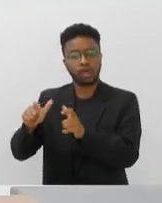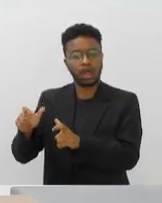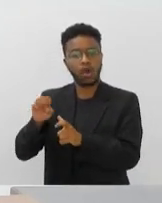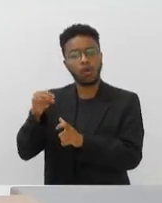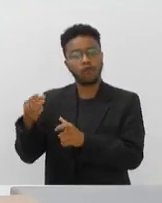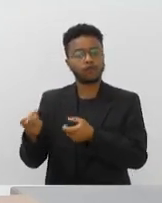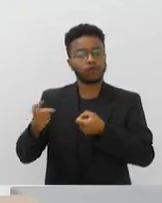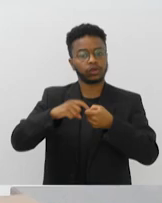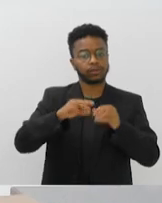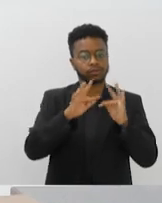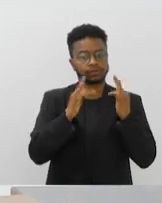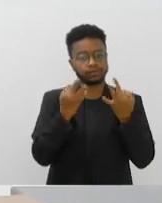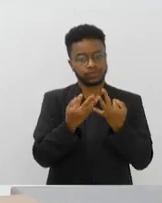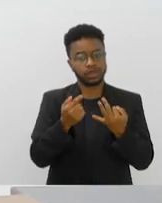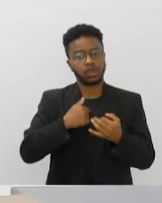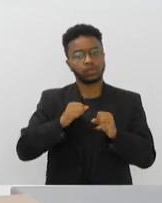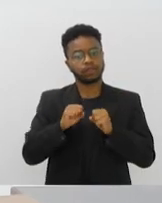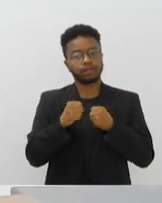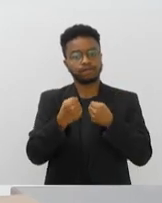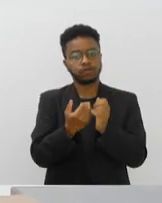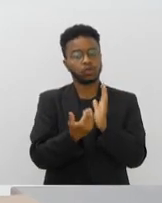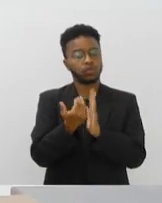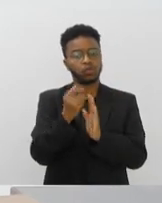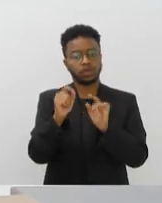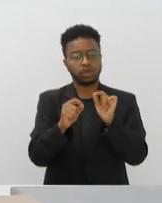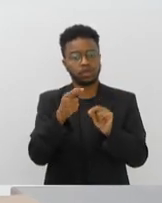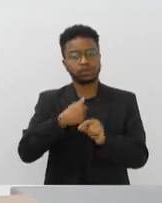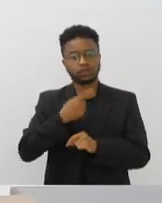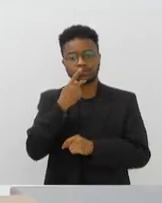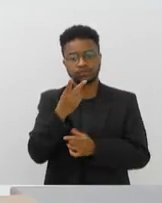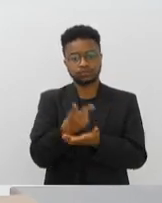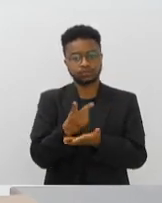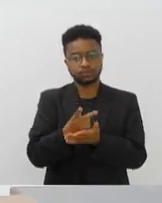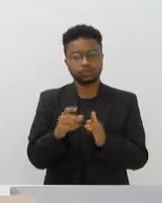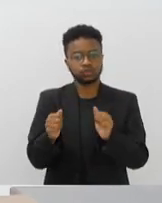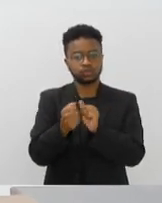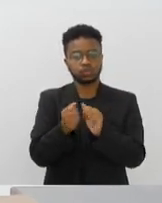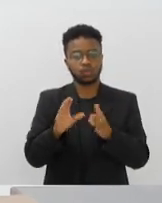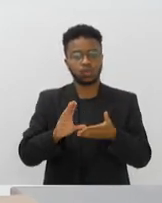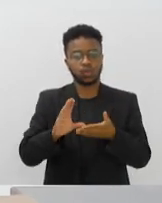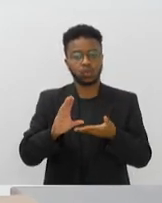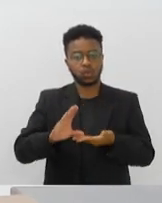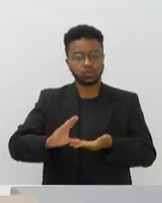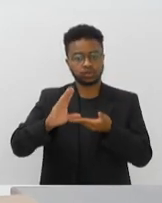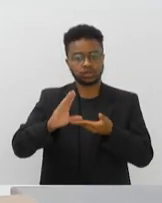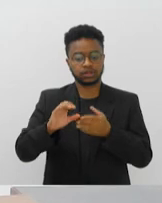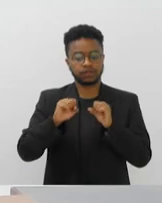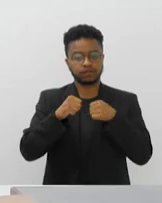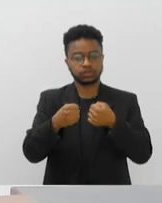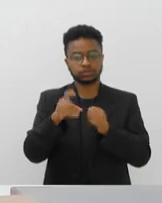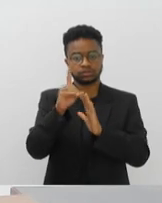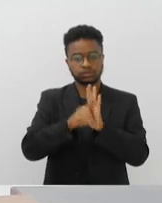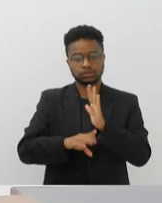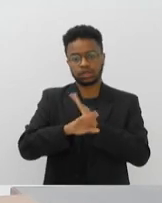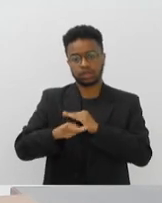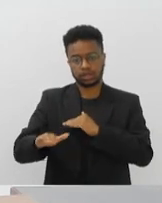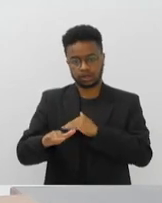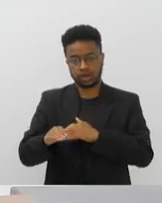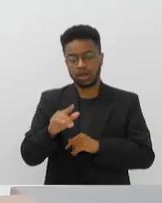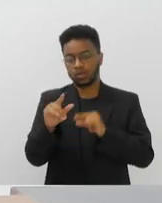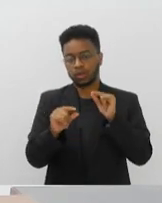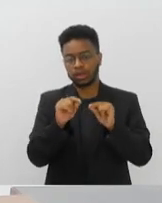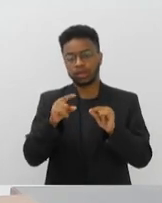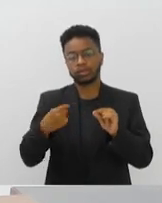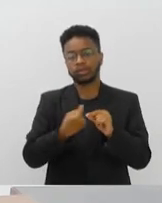taju porque aí já é uma coisa que eu tenho falado muito lá no conselho de direitos da criança né Presidente aqui sabe disso acho que a gente precisa